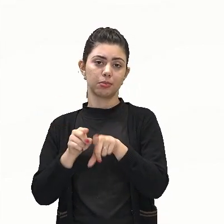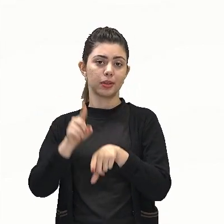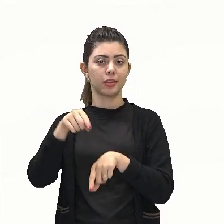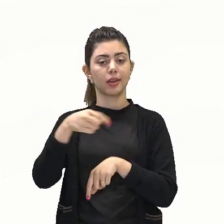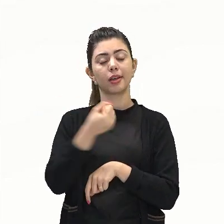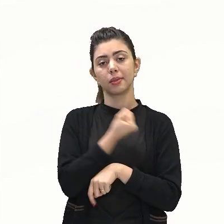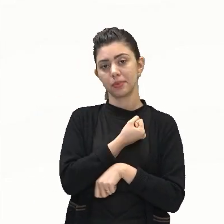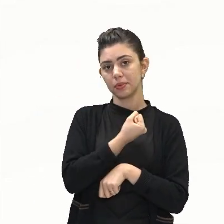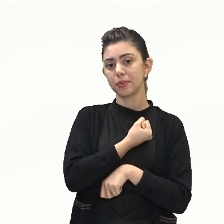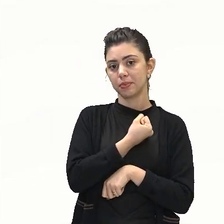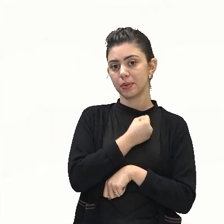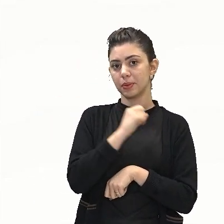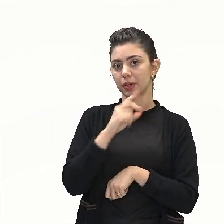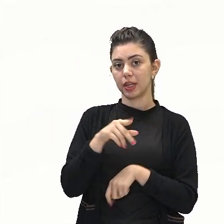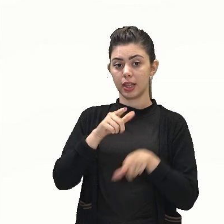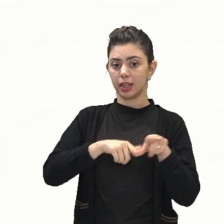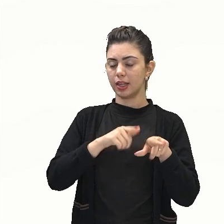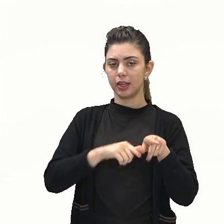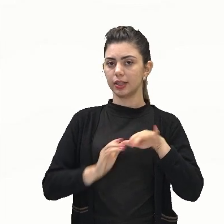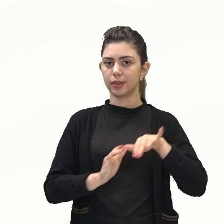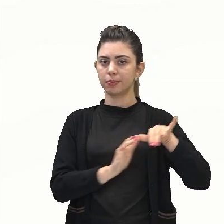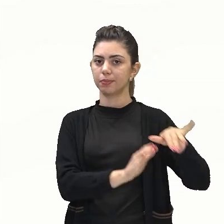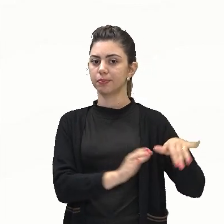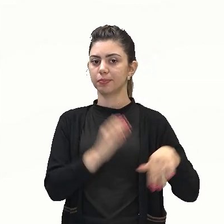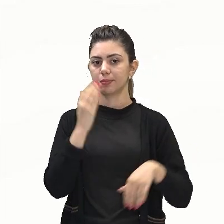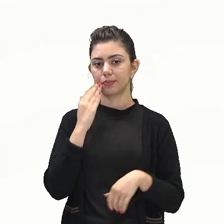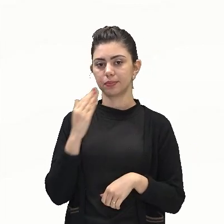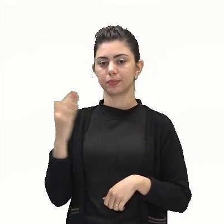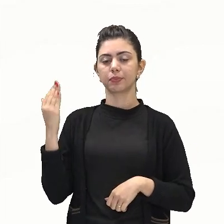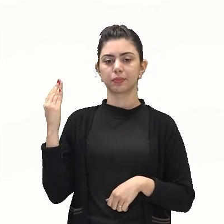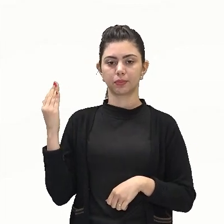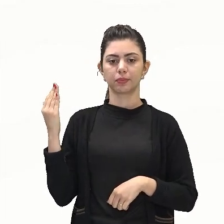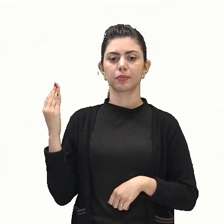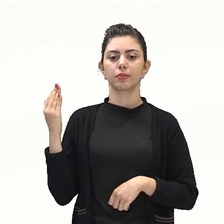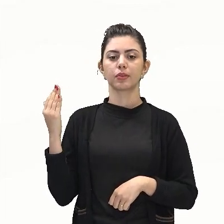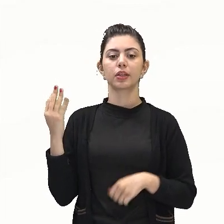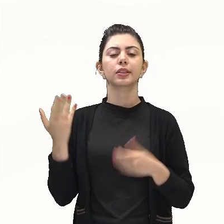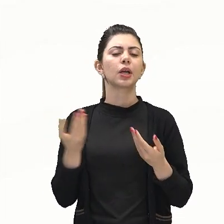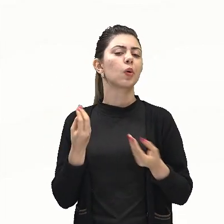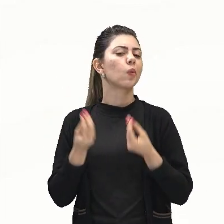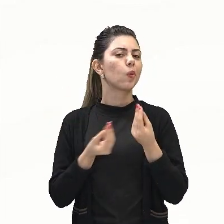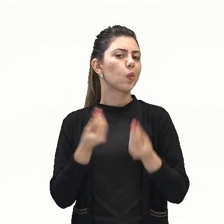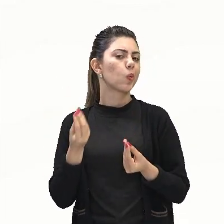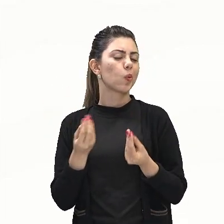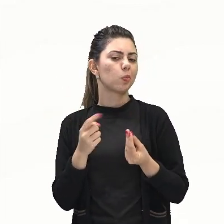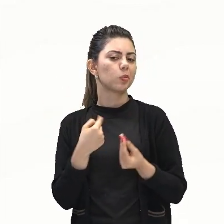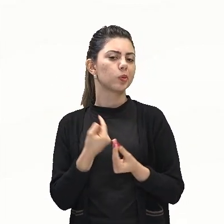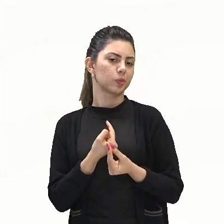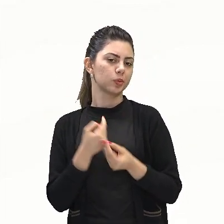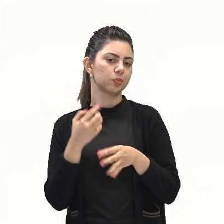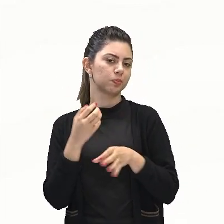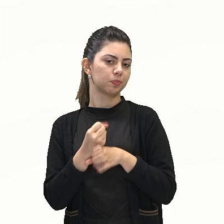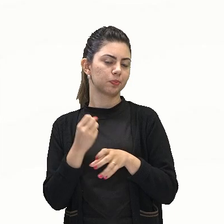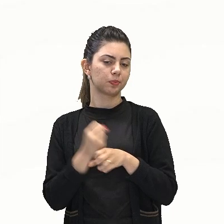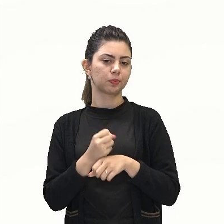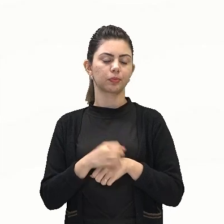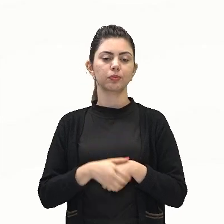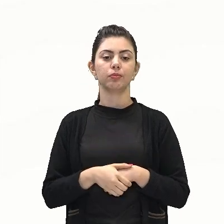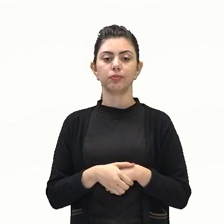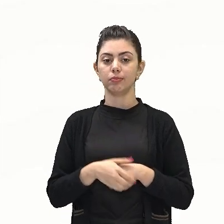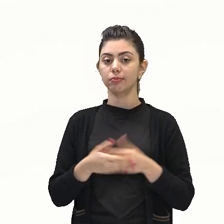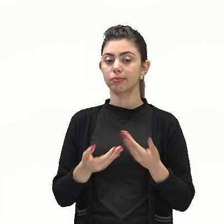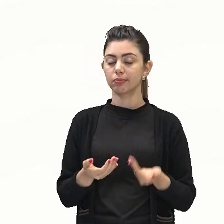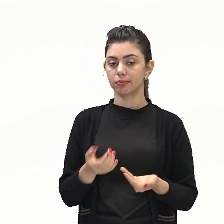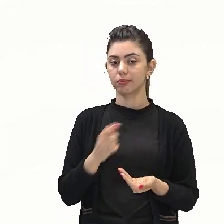estar usando a letra, tá bom? E como é que a gente funciona? Como é que funciona aqui, ó? A gente tem a matriz